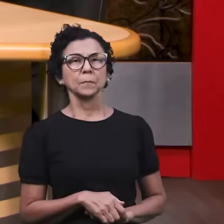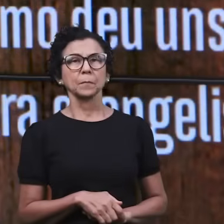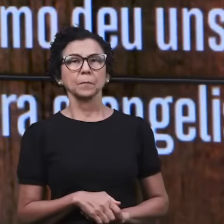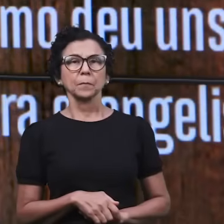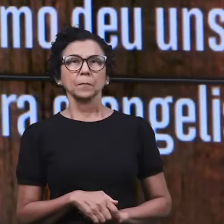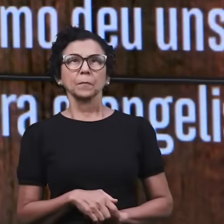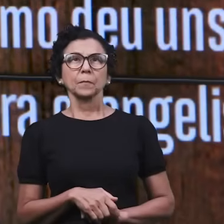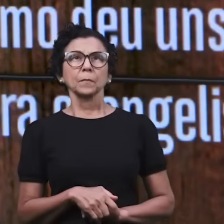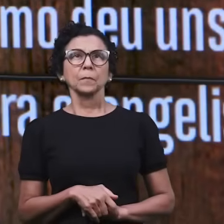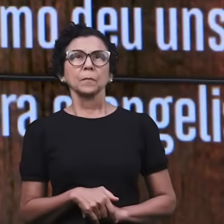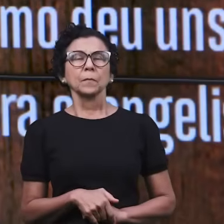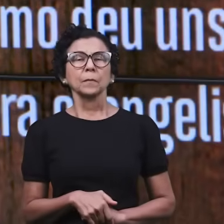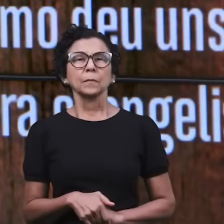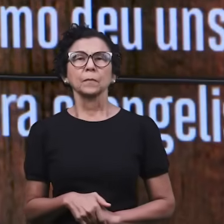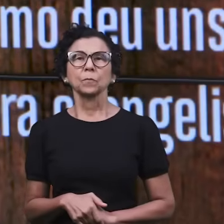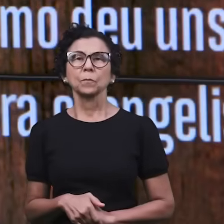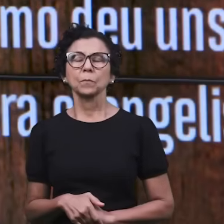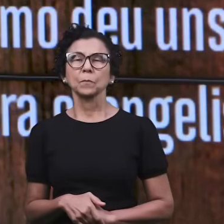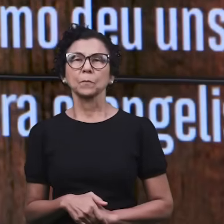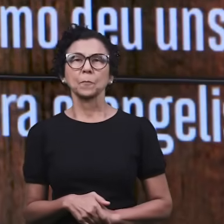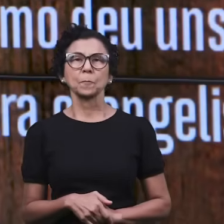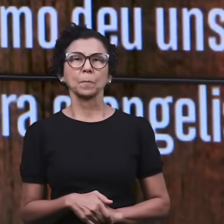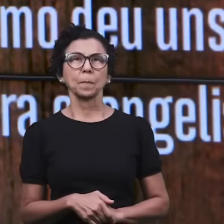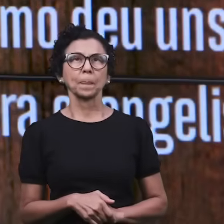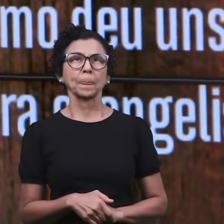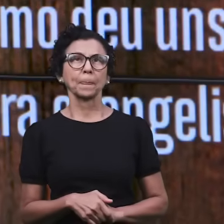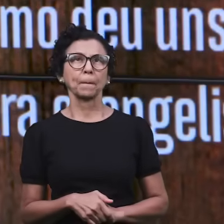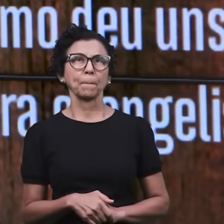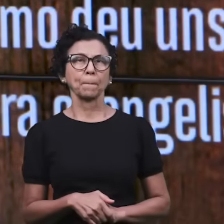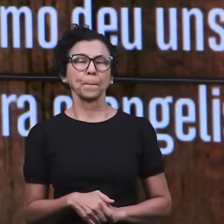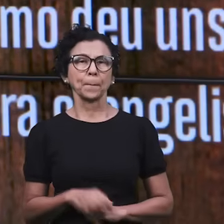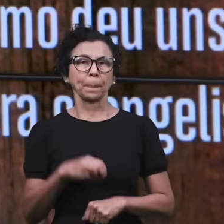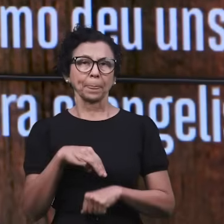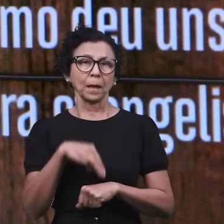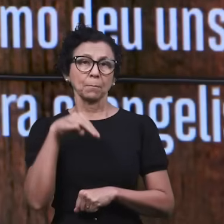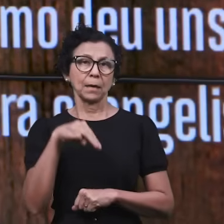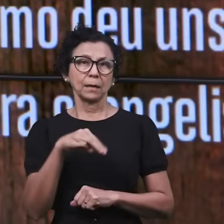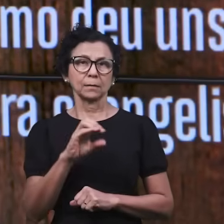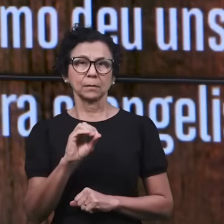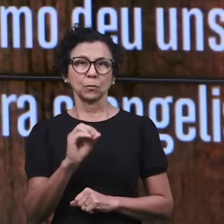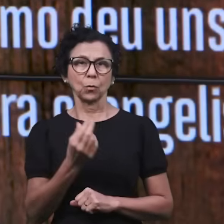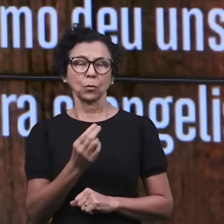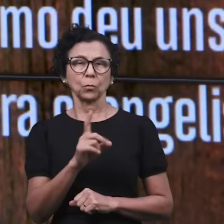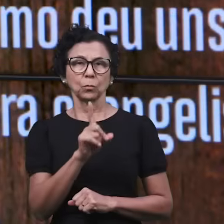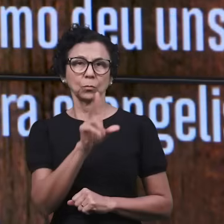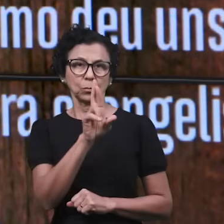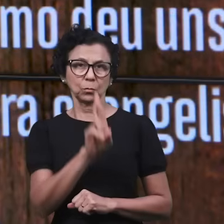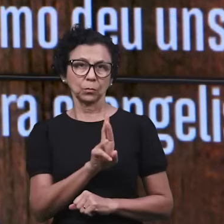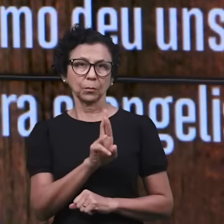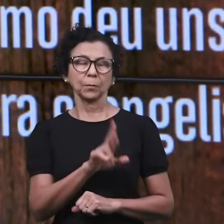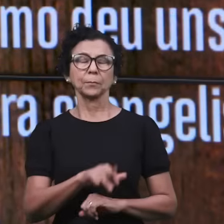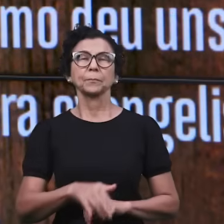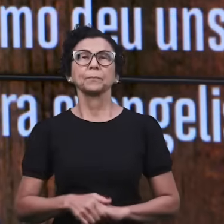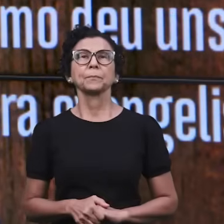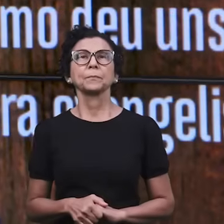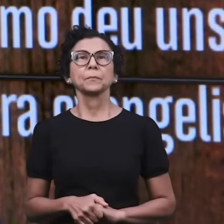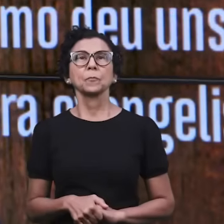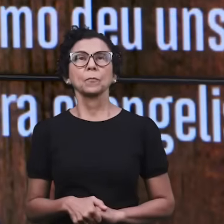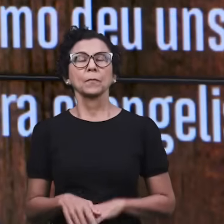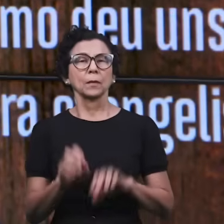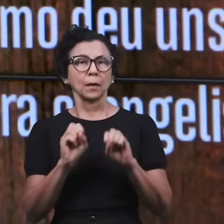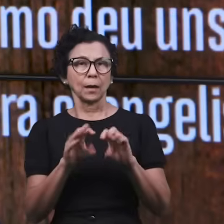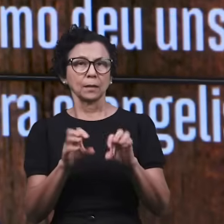e o ministério de mestre, o ministério de doutor, é o ministério do